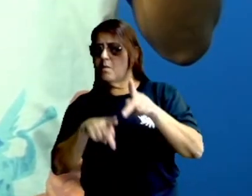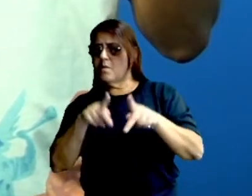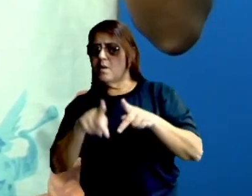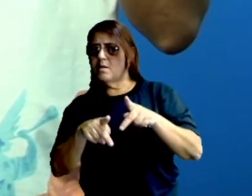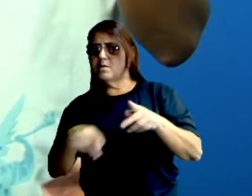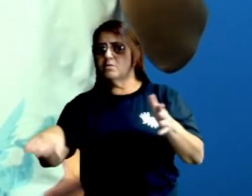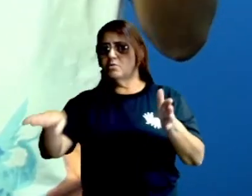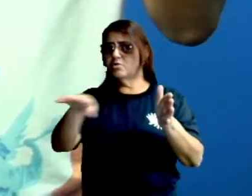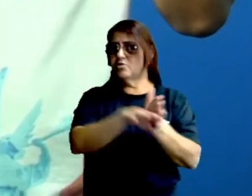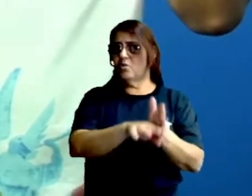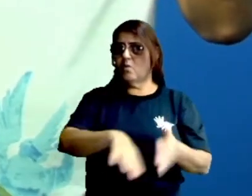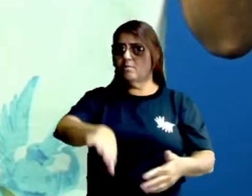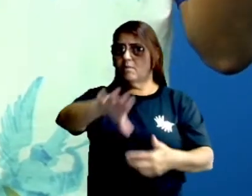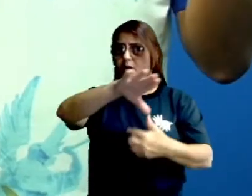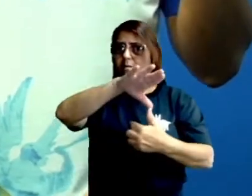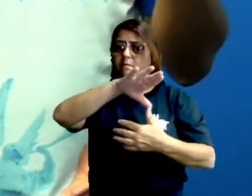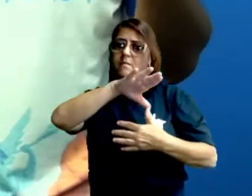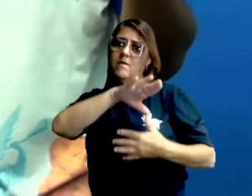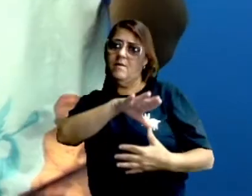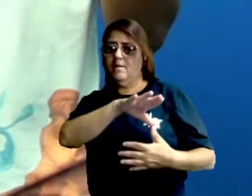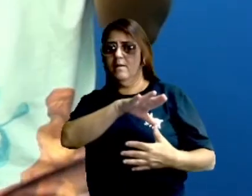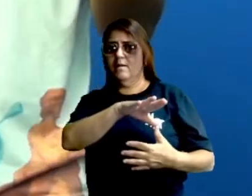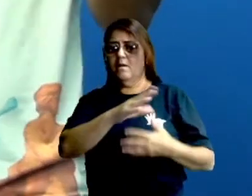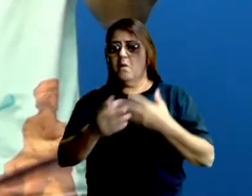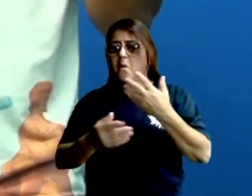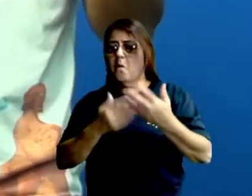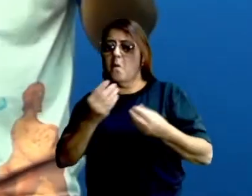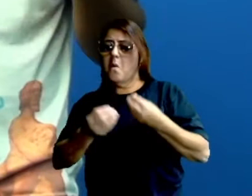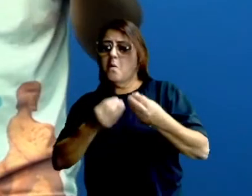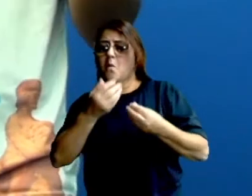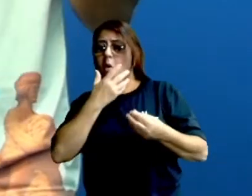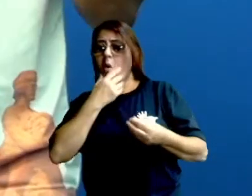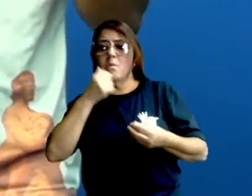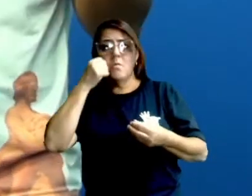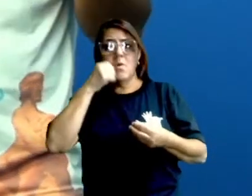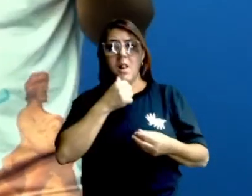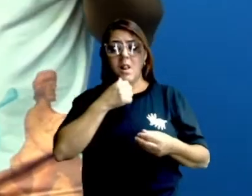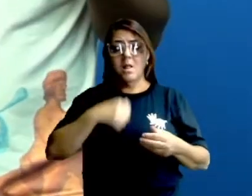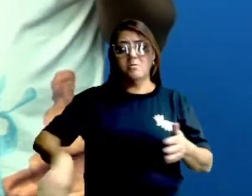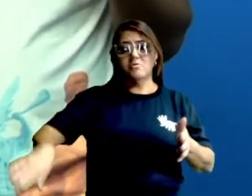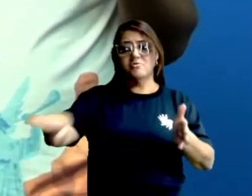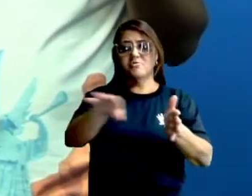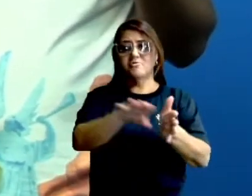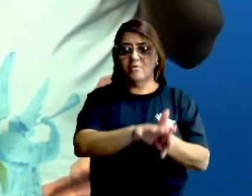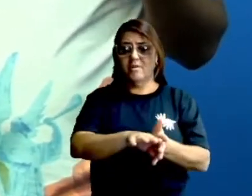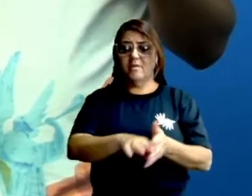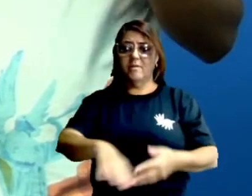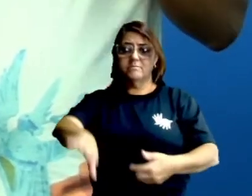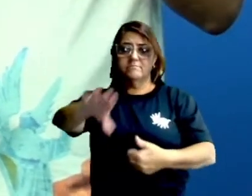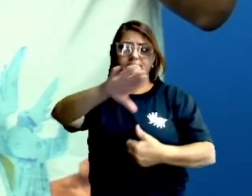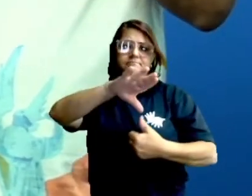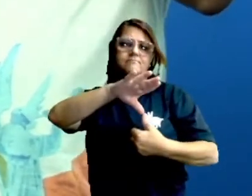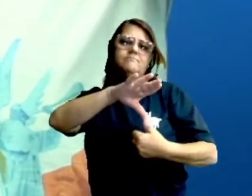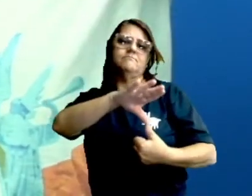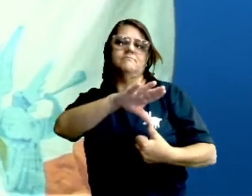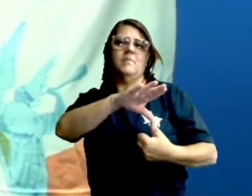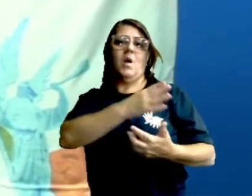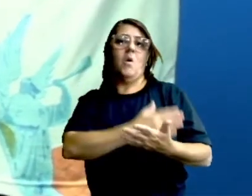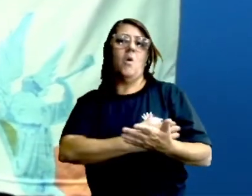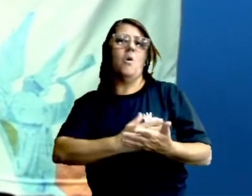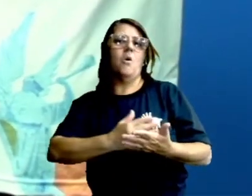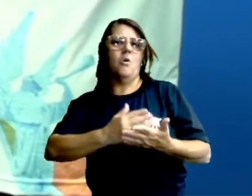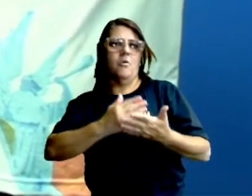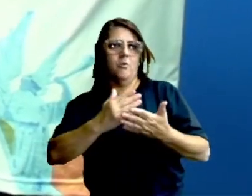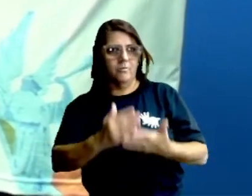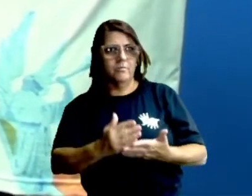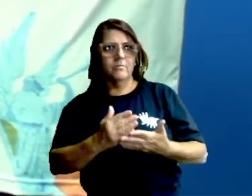chega até a América. E quando essa humanidade, quando esses homens e mulheres chegam aqui no nosso território, eles começam